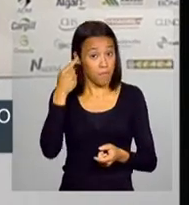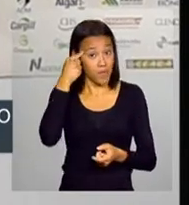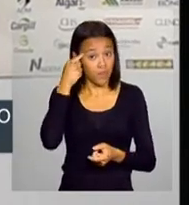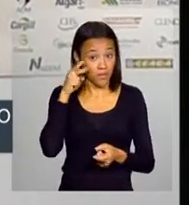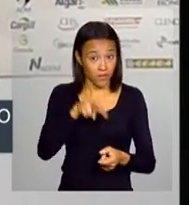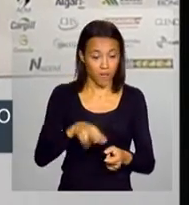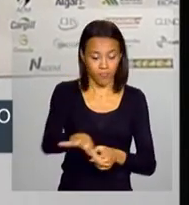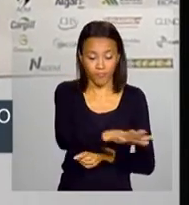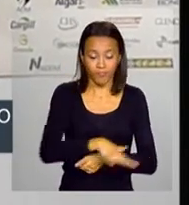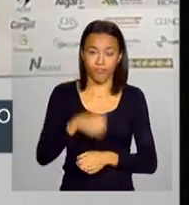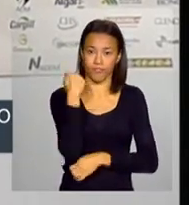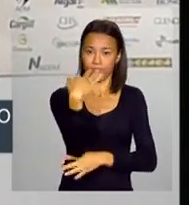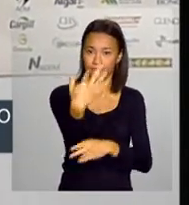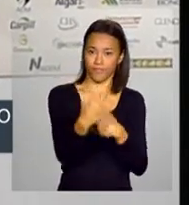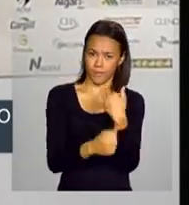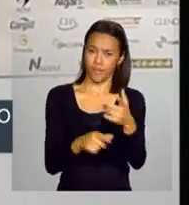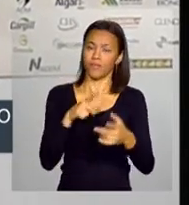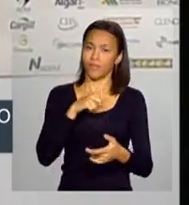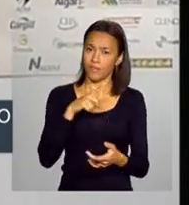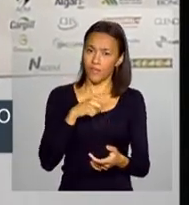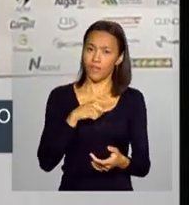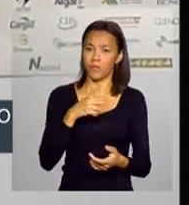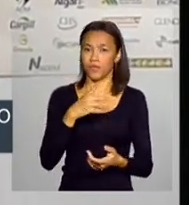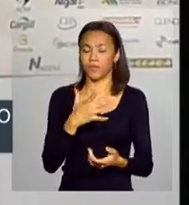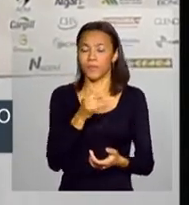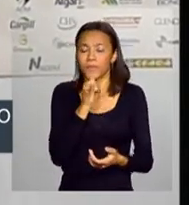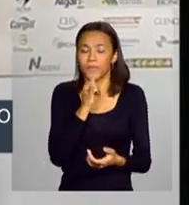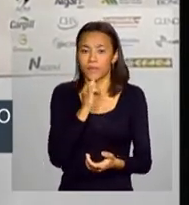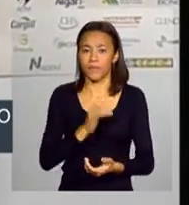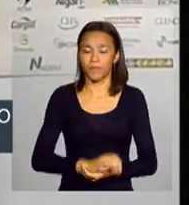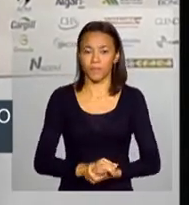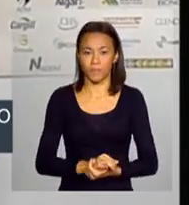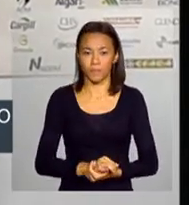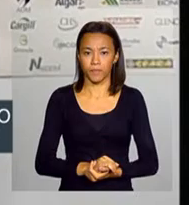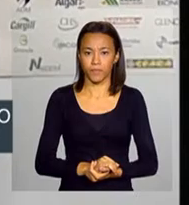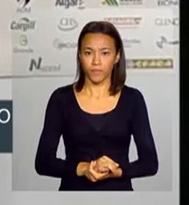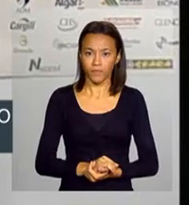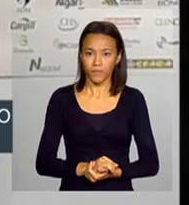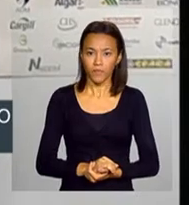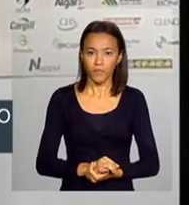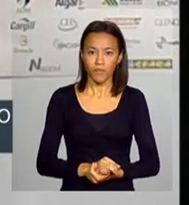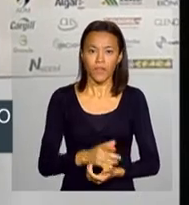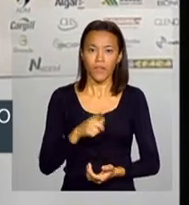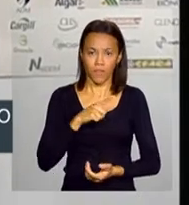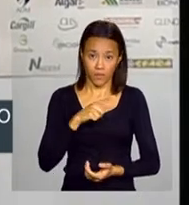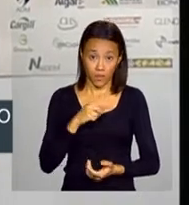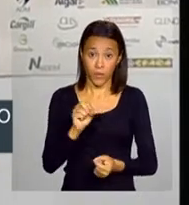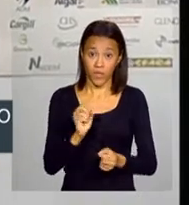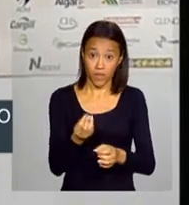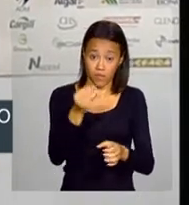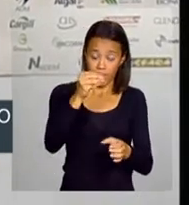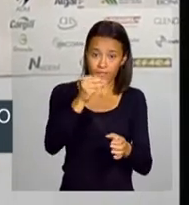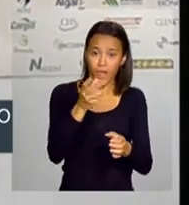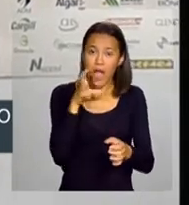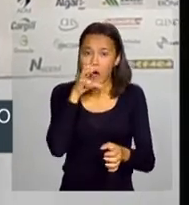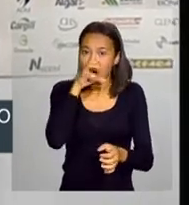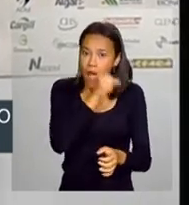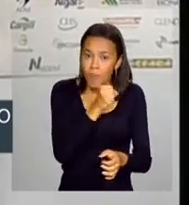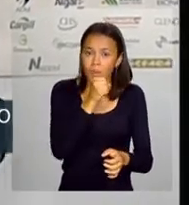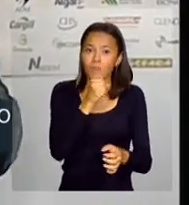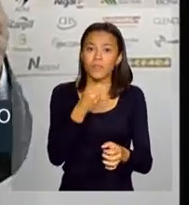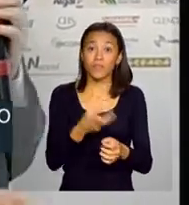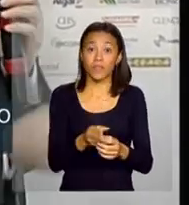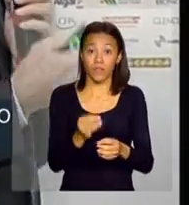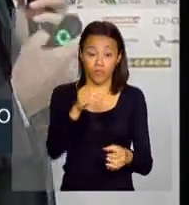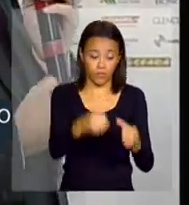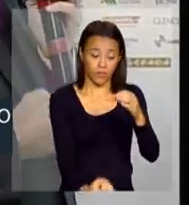tem passivos importantes na floresta que estão, por exemplo, na insuficiente implementação, rapidez de implementação das